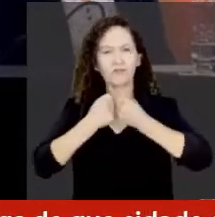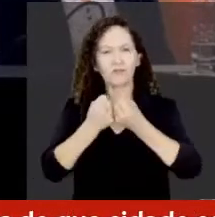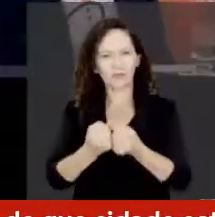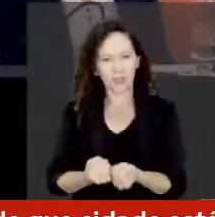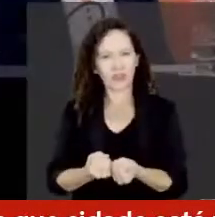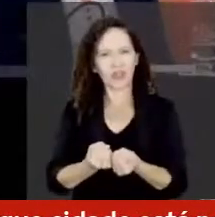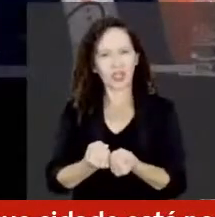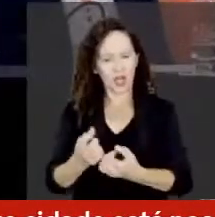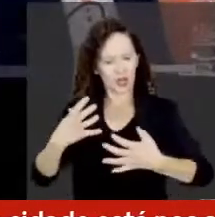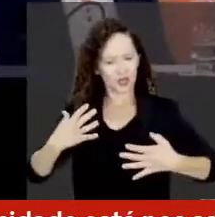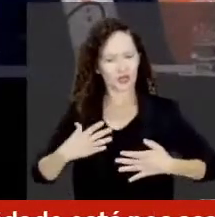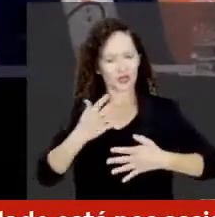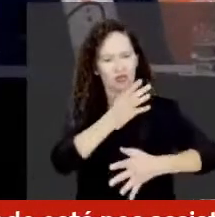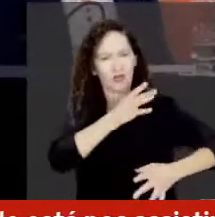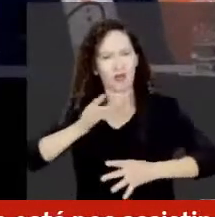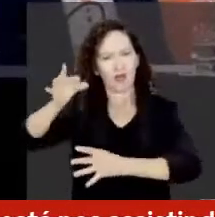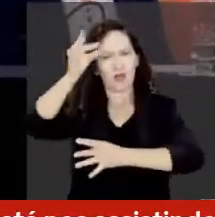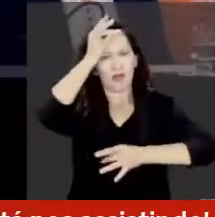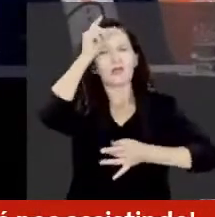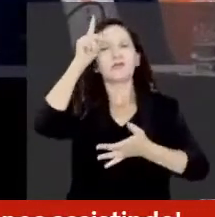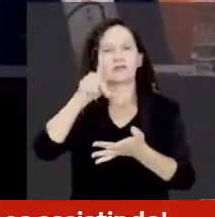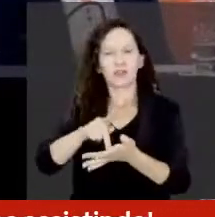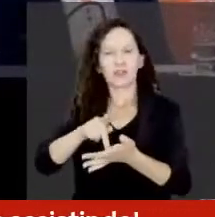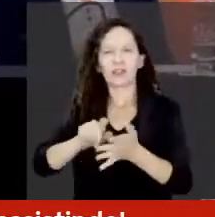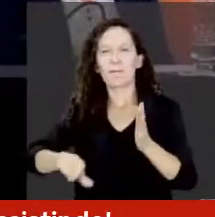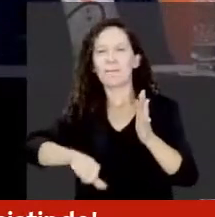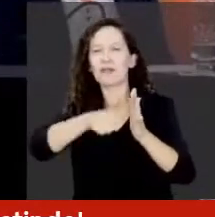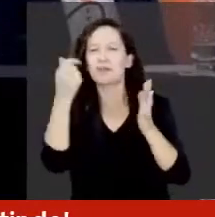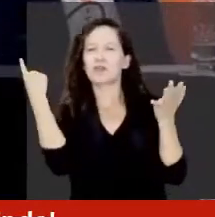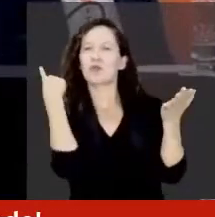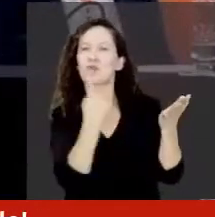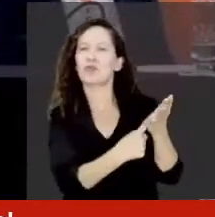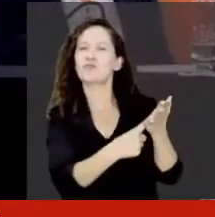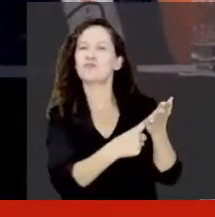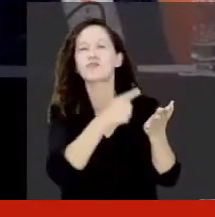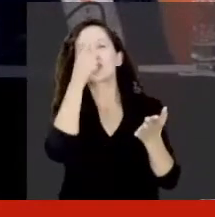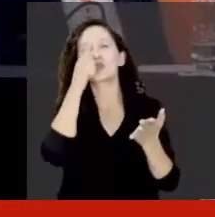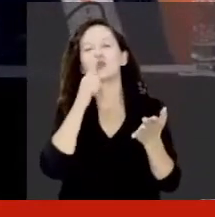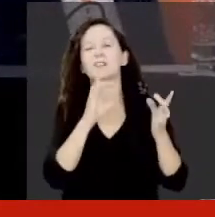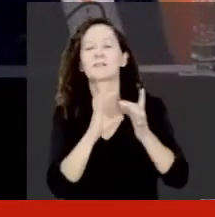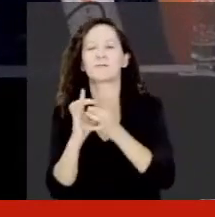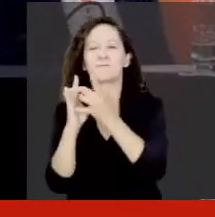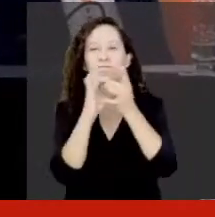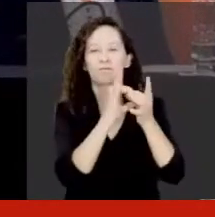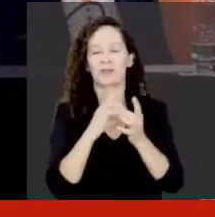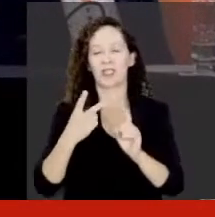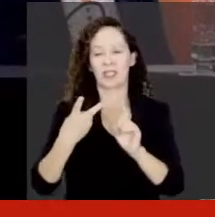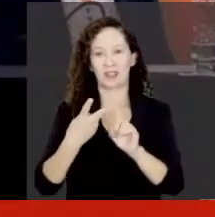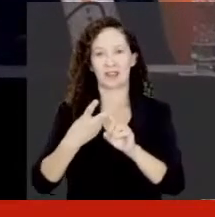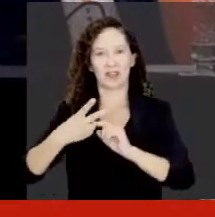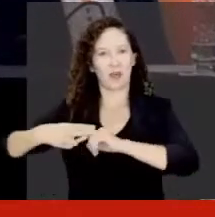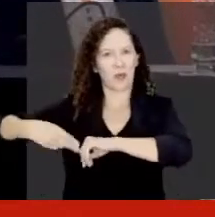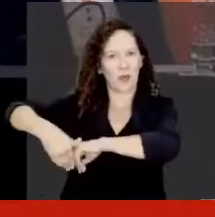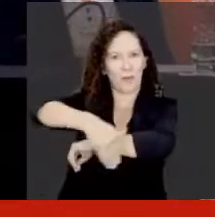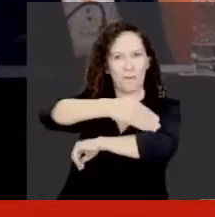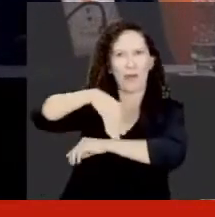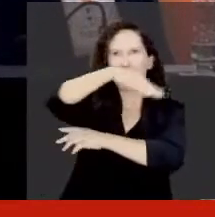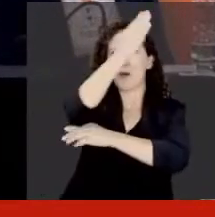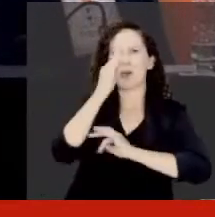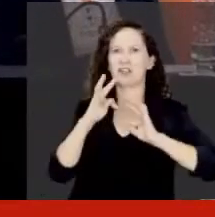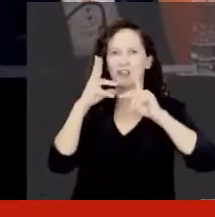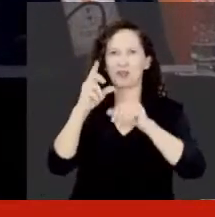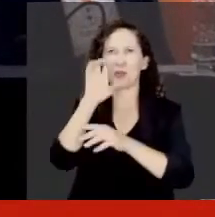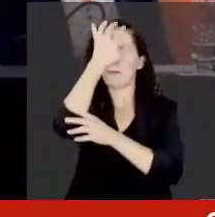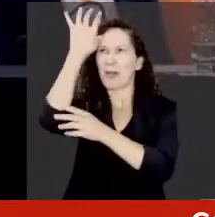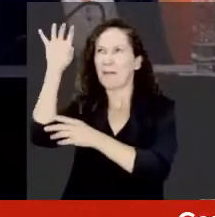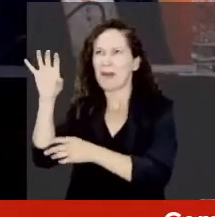elétrica, é óleo diesel, é gás, é gasolina. E a outra é o alimento. Não sei se você sabe, até